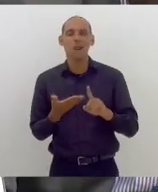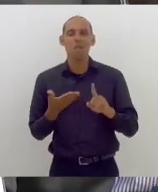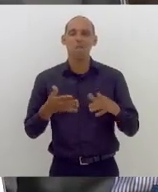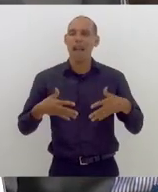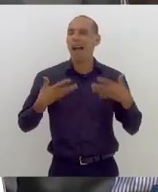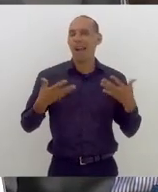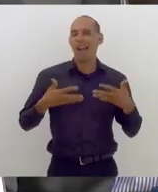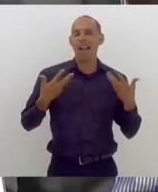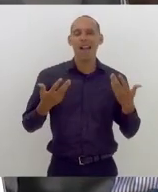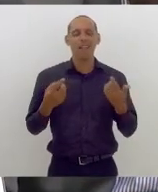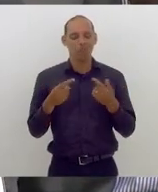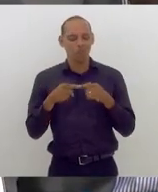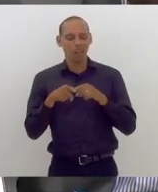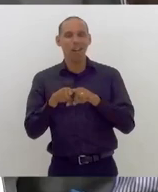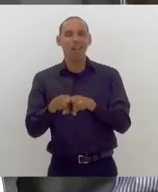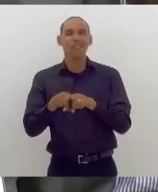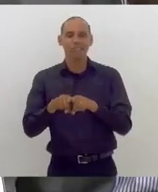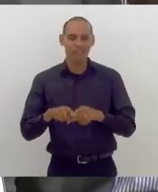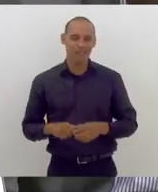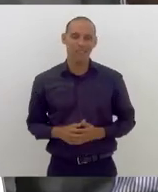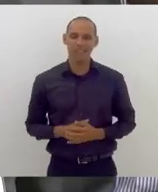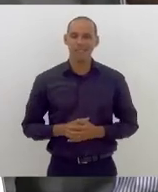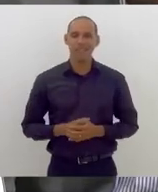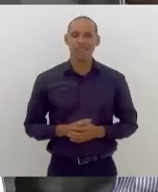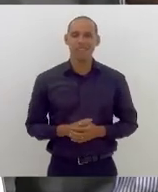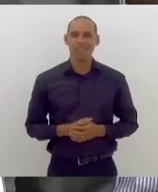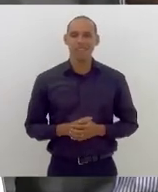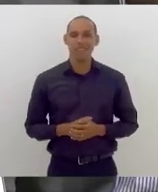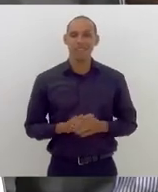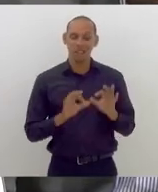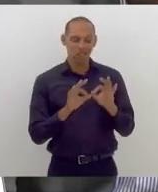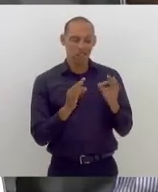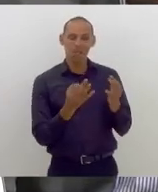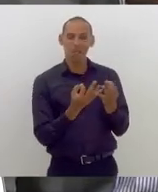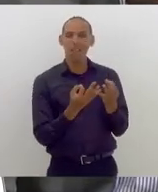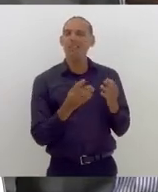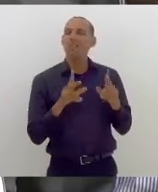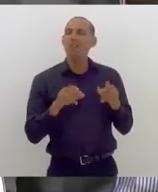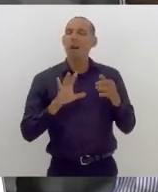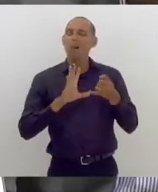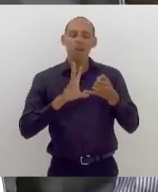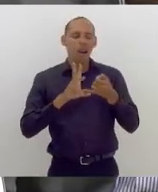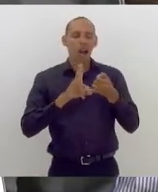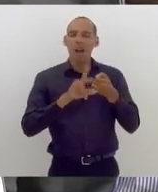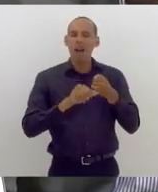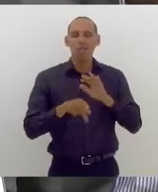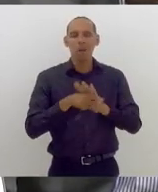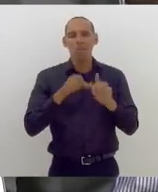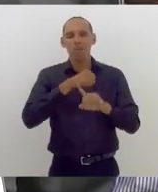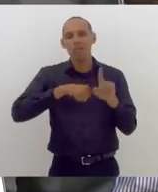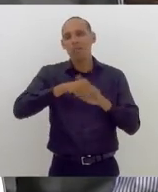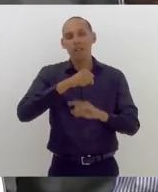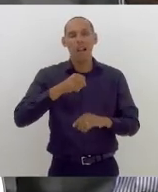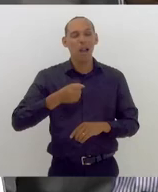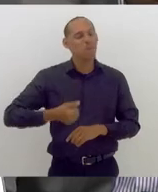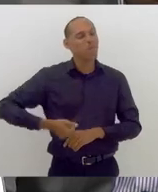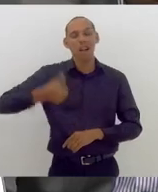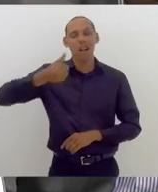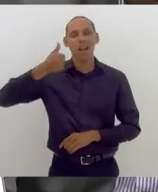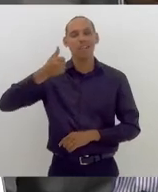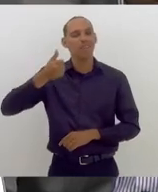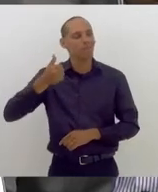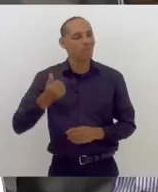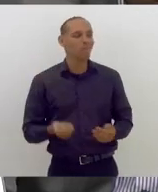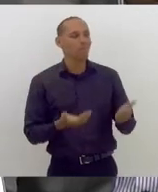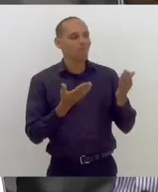da parceria. A família é o maior patrimônio da sociedade. E o senhor deu um